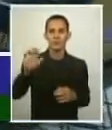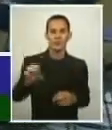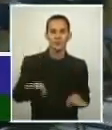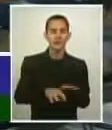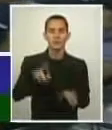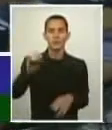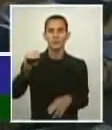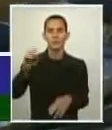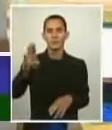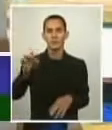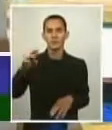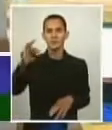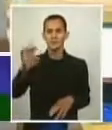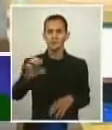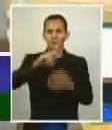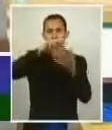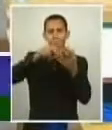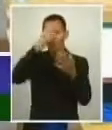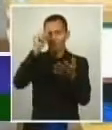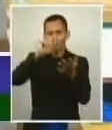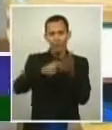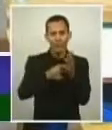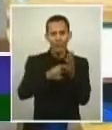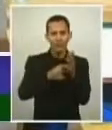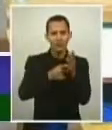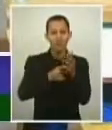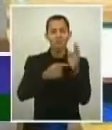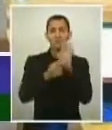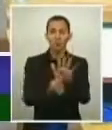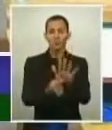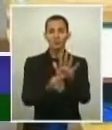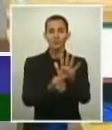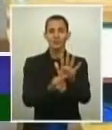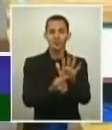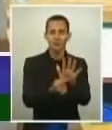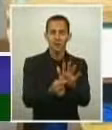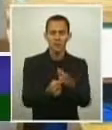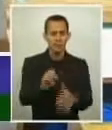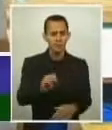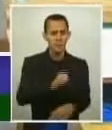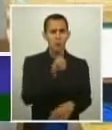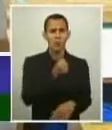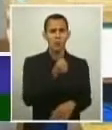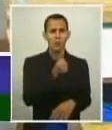Robert Lowell vários autores expressavam uma indignação